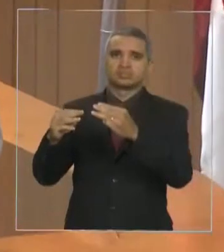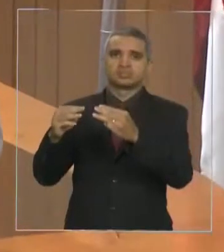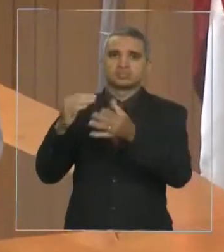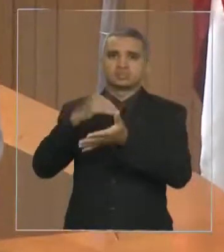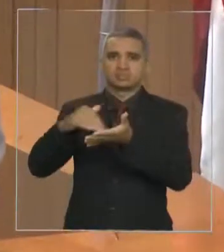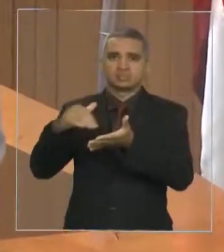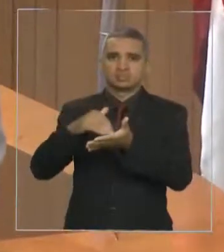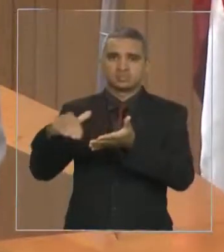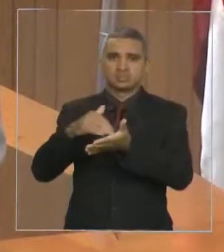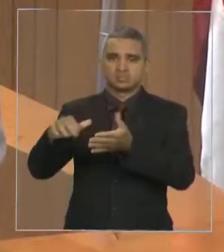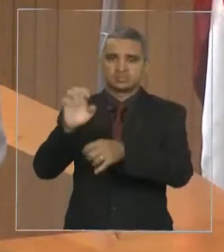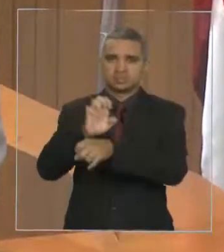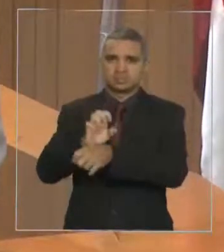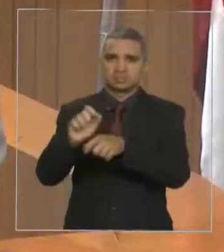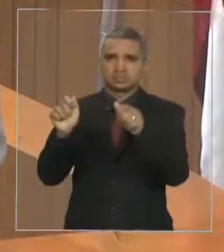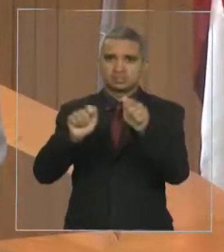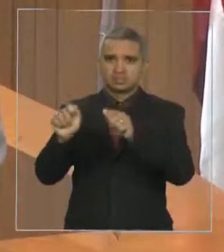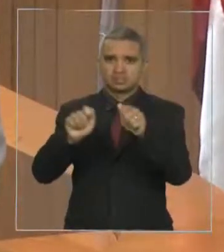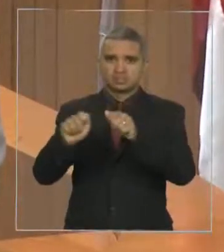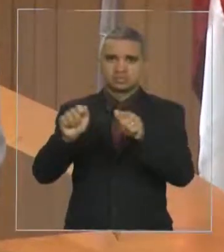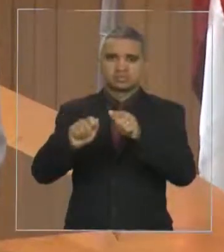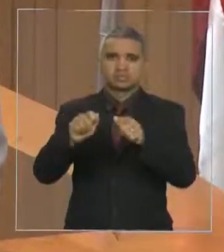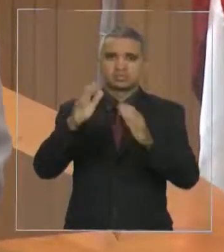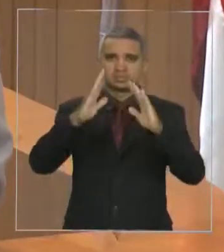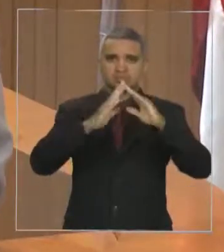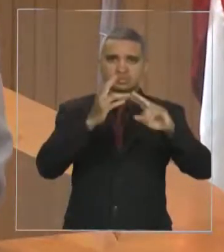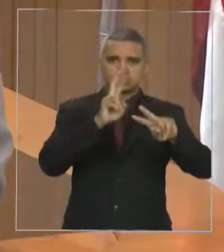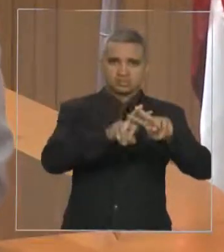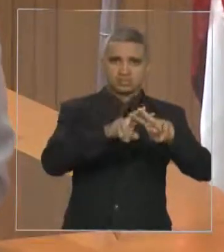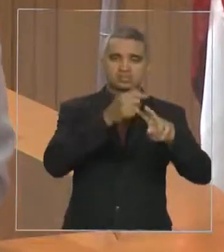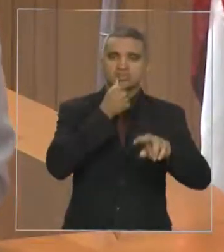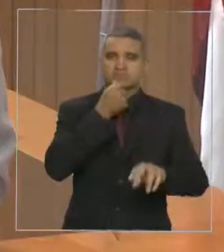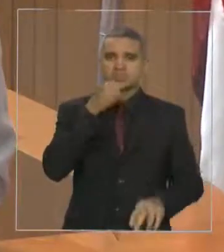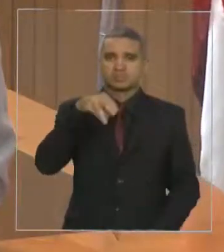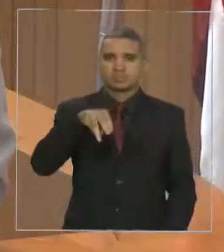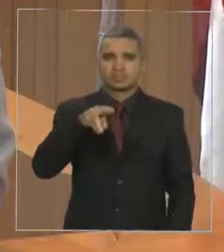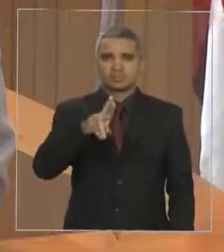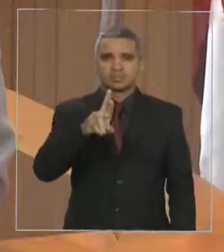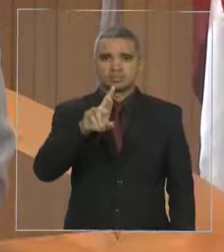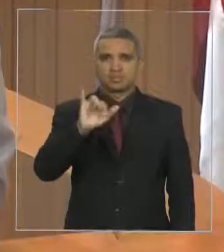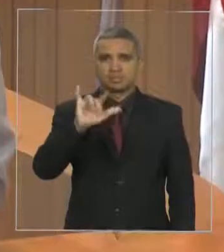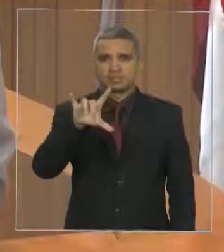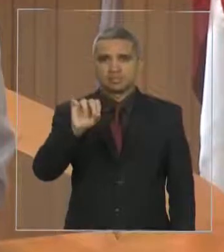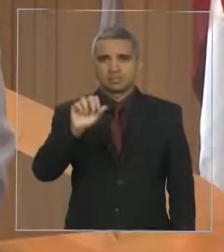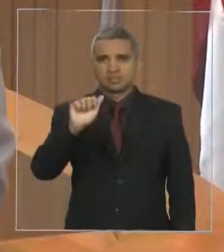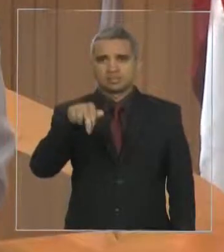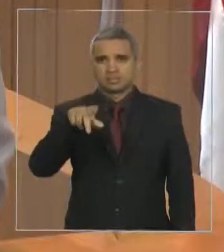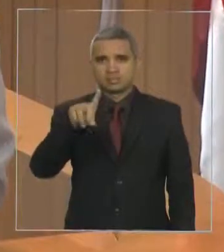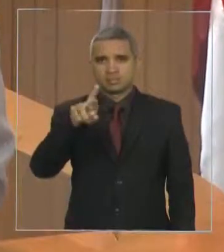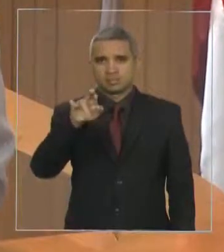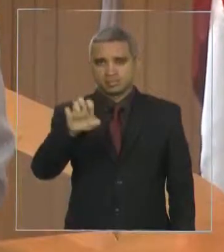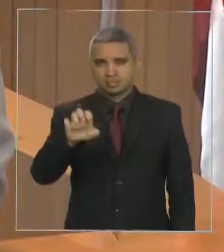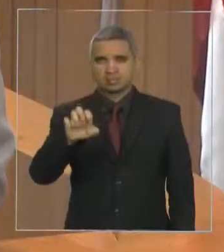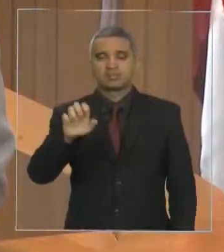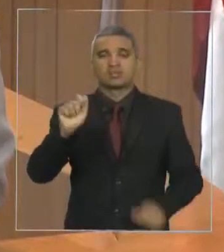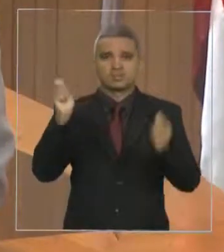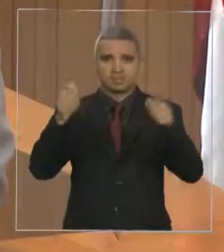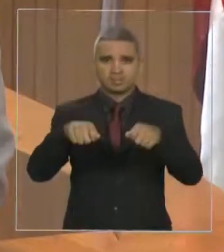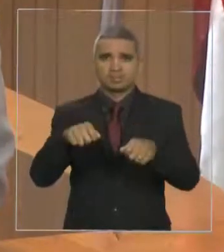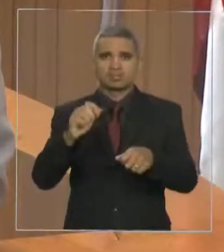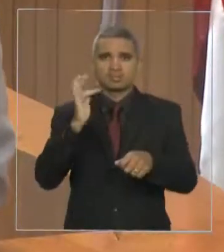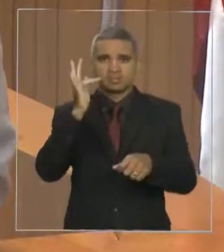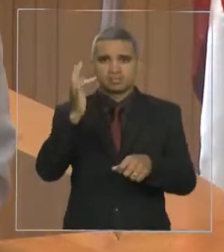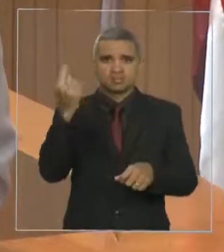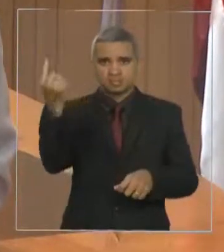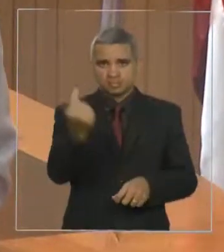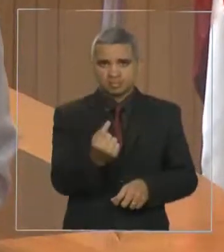de Estado de Administração Penitenciária, senhor Murilo Andrade de Oliveira, para que se faça presente a esta Assembleia Legislativa do Estado do